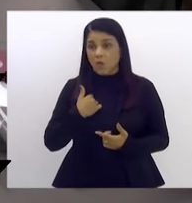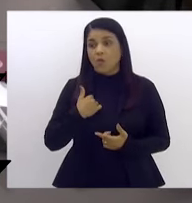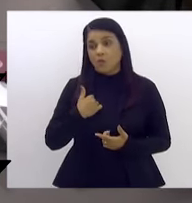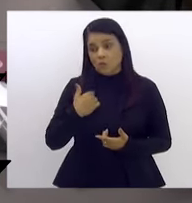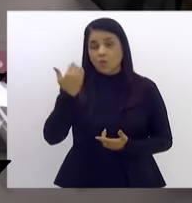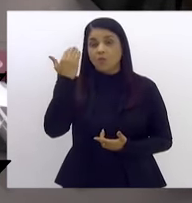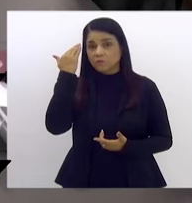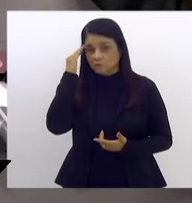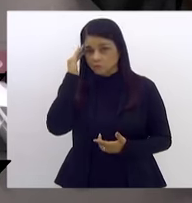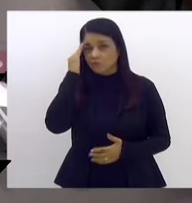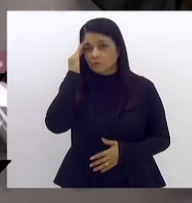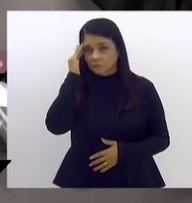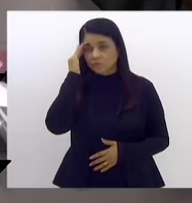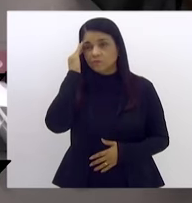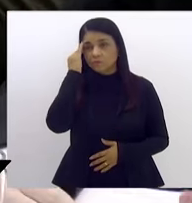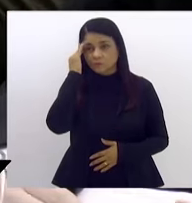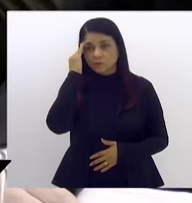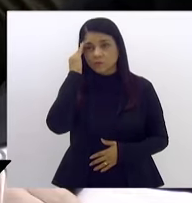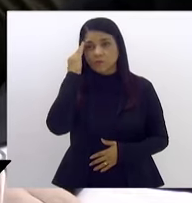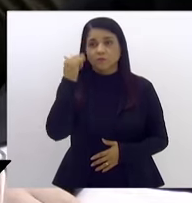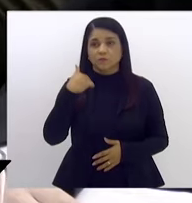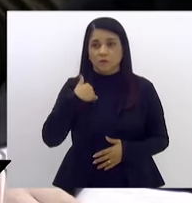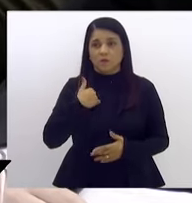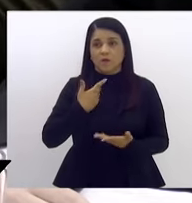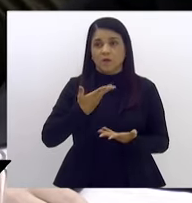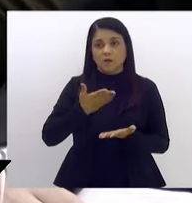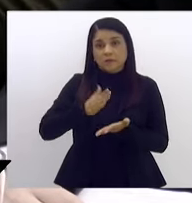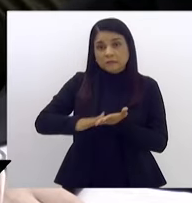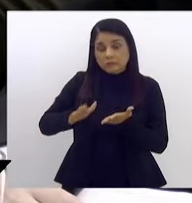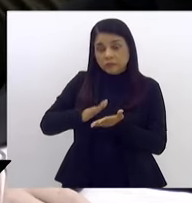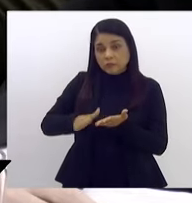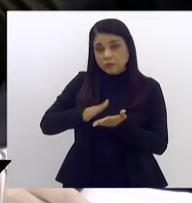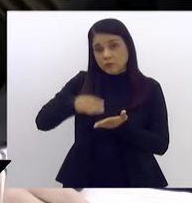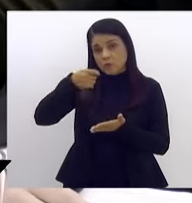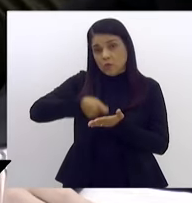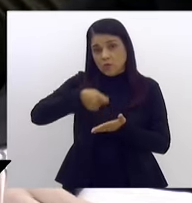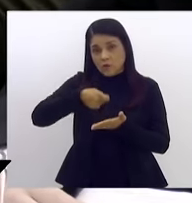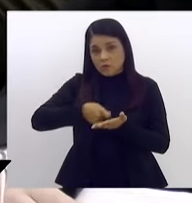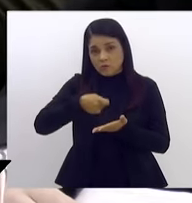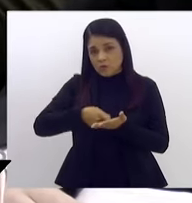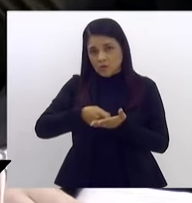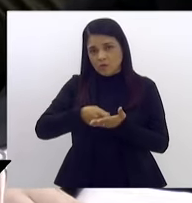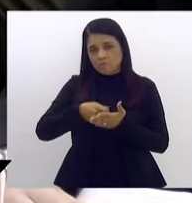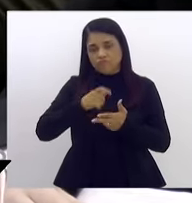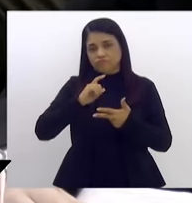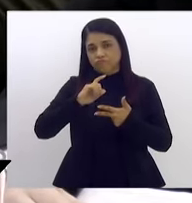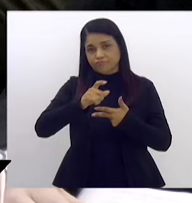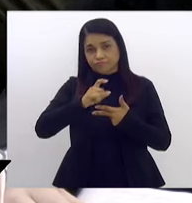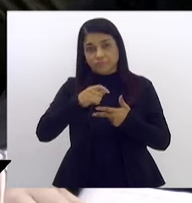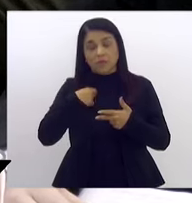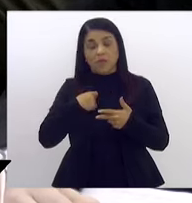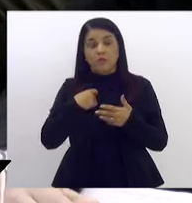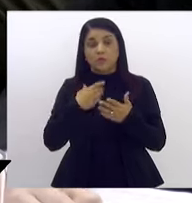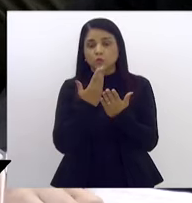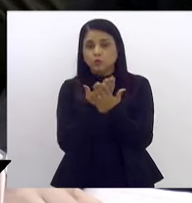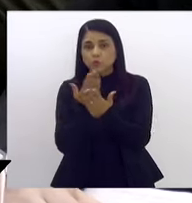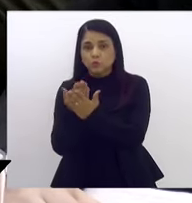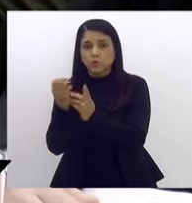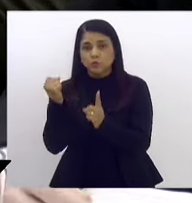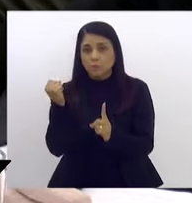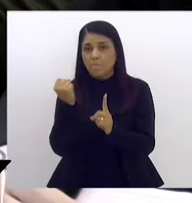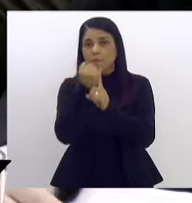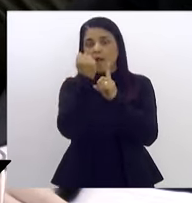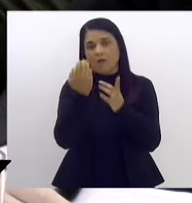o projeto também cria despesa obrigatória e contínua para o poder executivo ele não vem acompanhar de um estudo de impacto